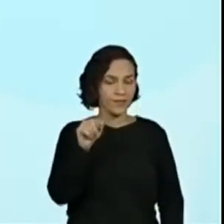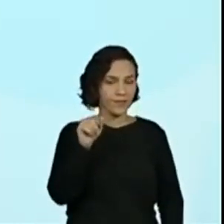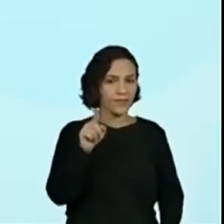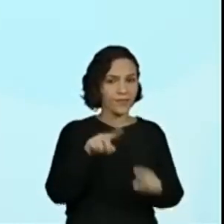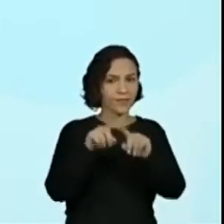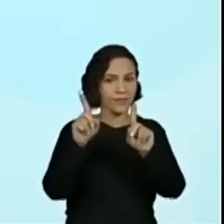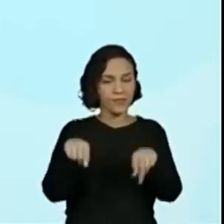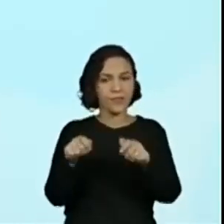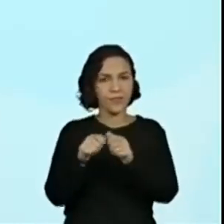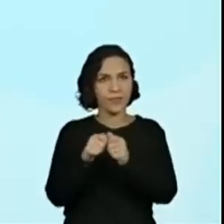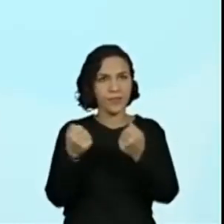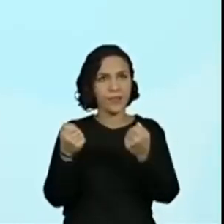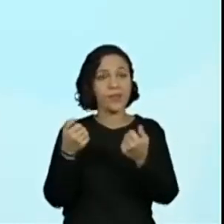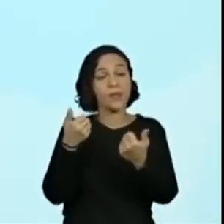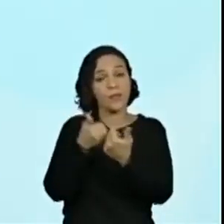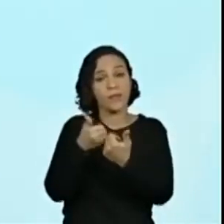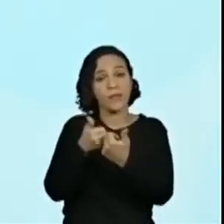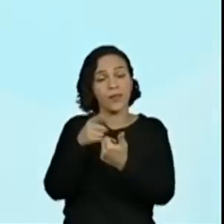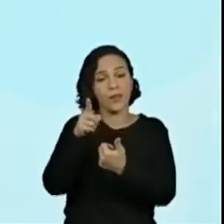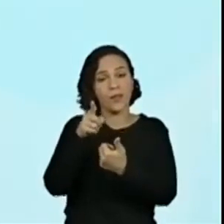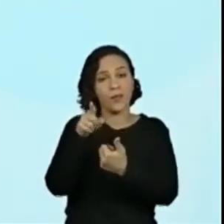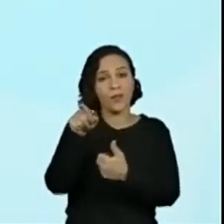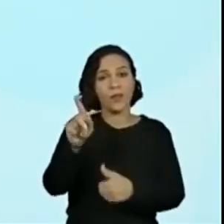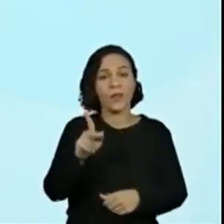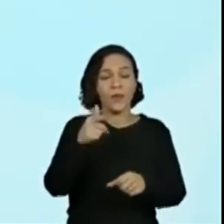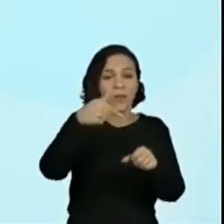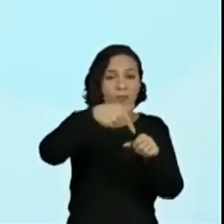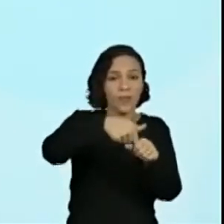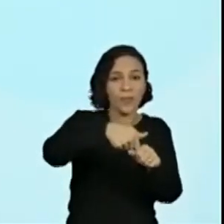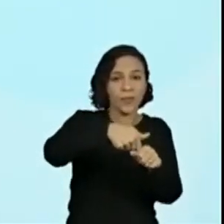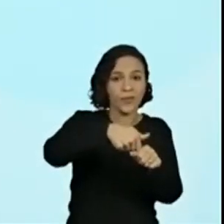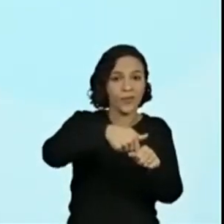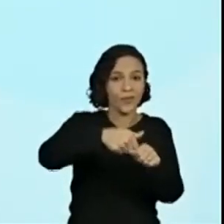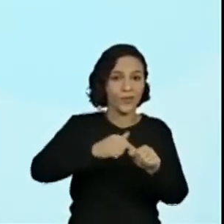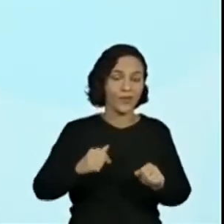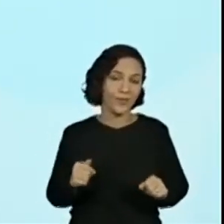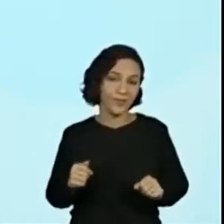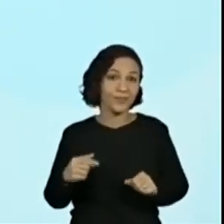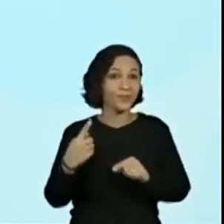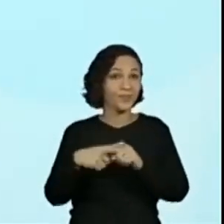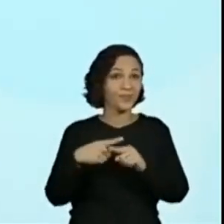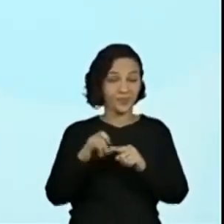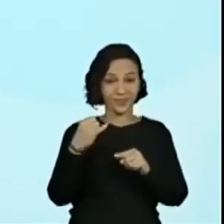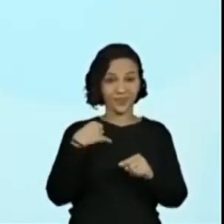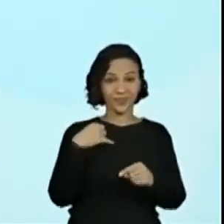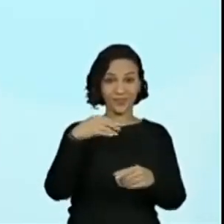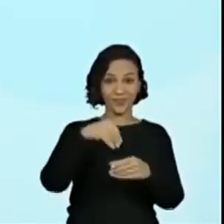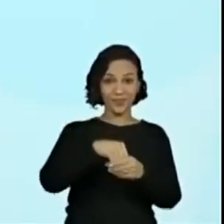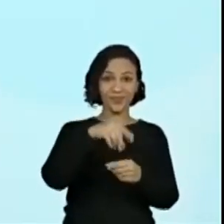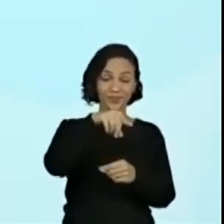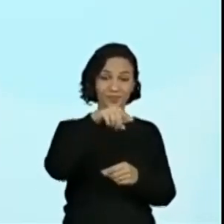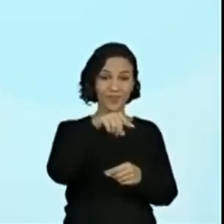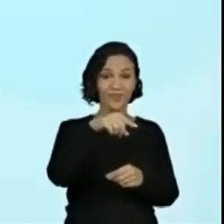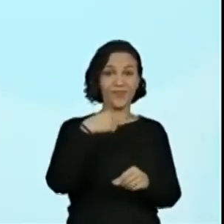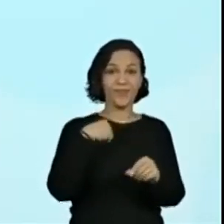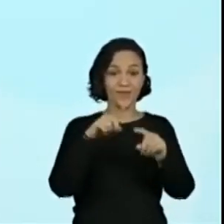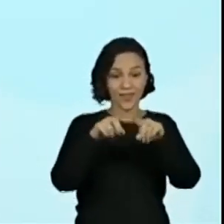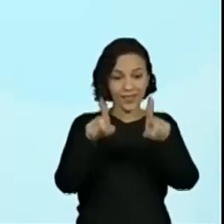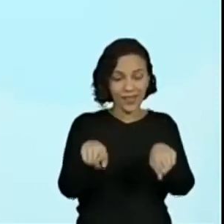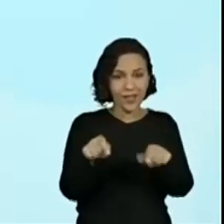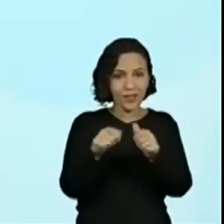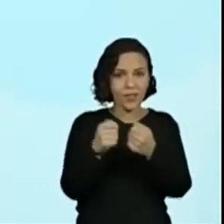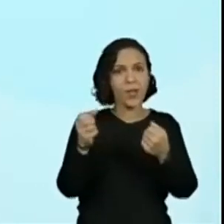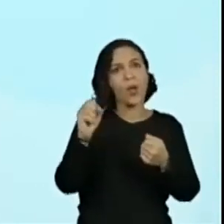Padaria mais perto do posto. Por quê? Olha só, se eu estiver aqui na padaria... Ou se eu estiver aqui no posto,